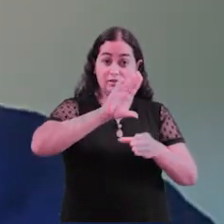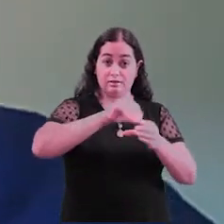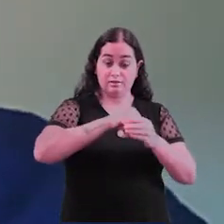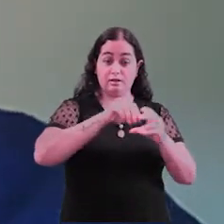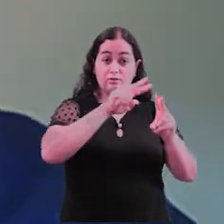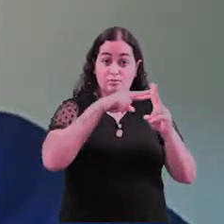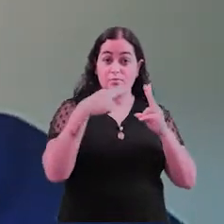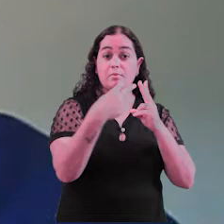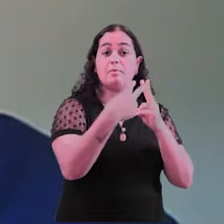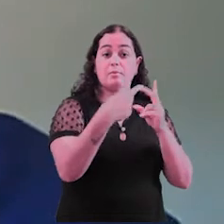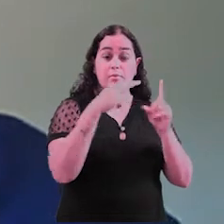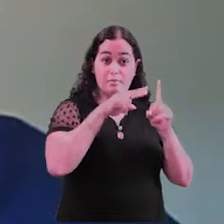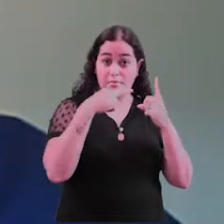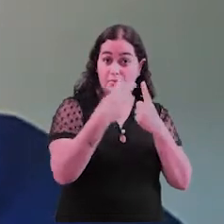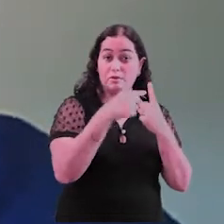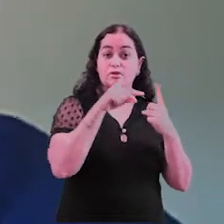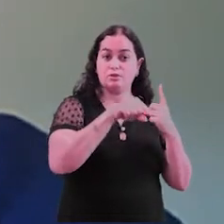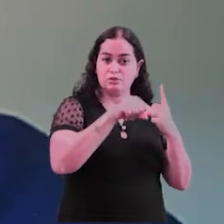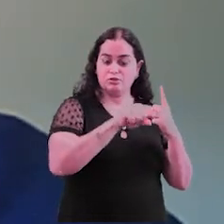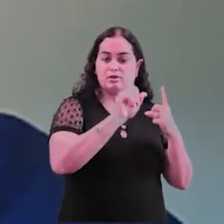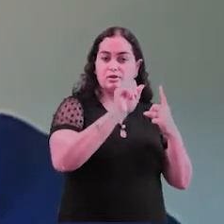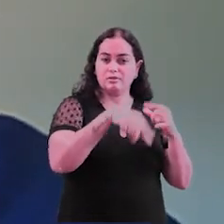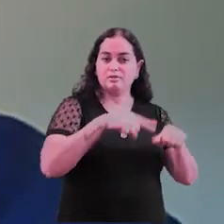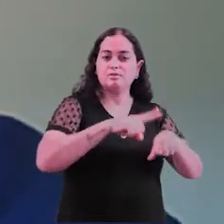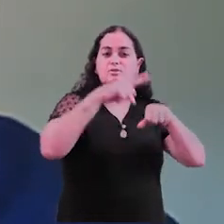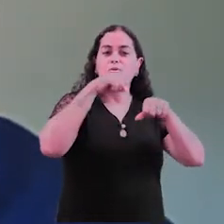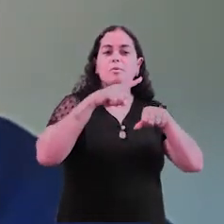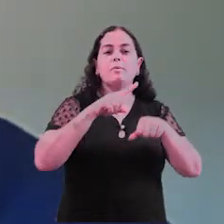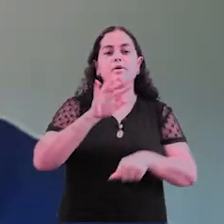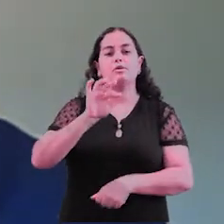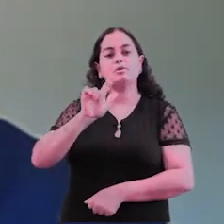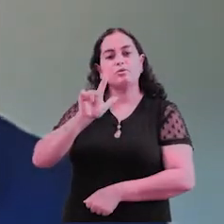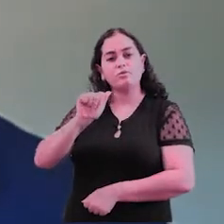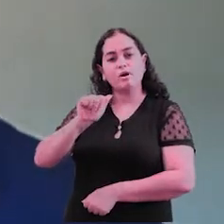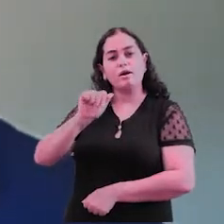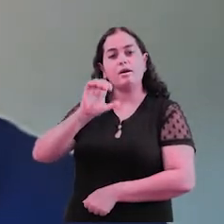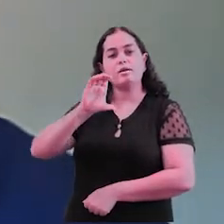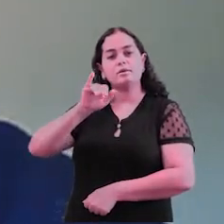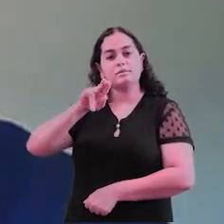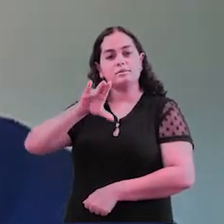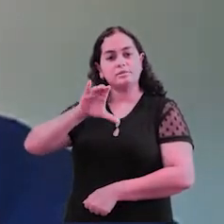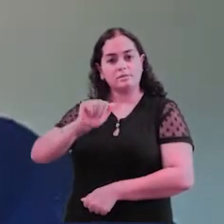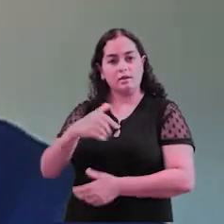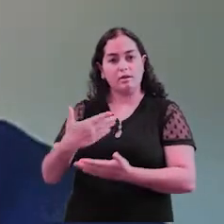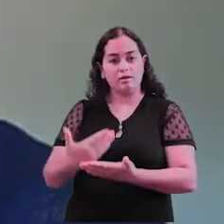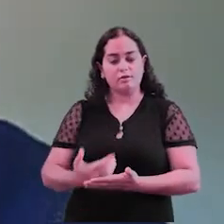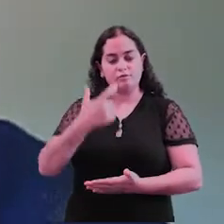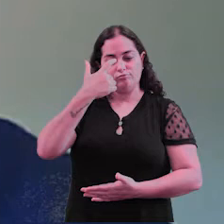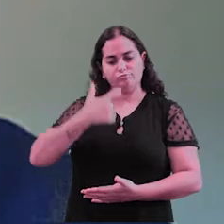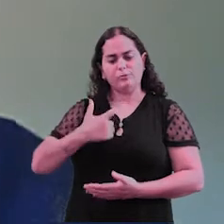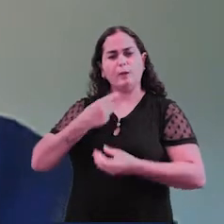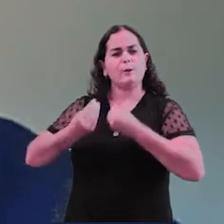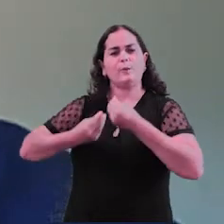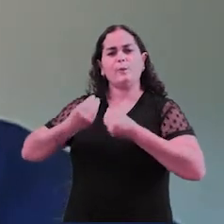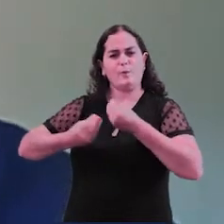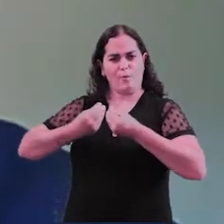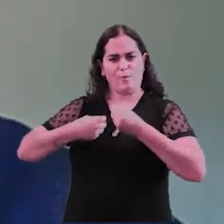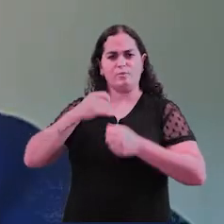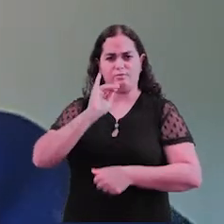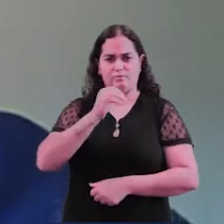Dentro da perspectiva tratada neste nosso momento do 9º Fala Ciência, passo a me audiodescrever brevemente a